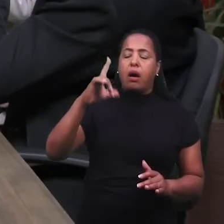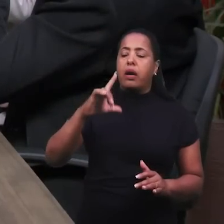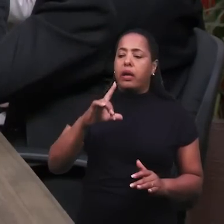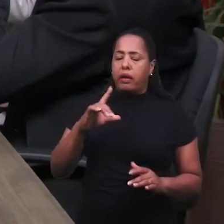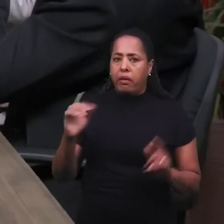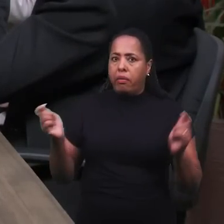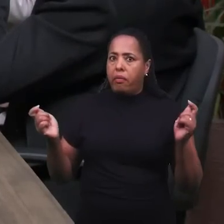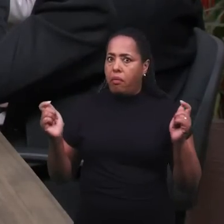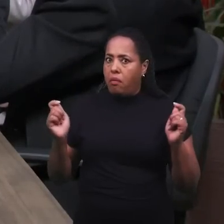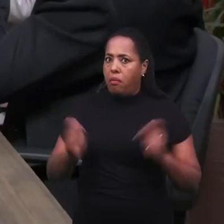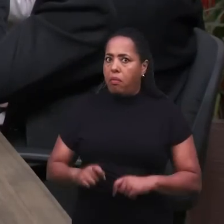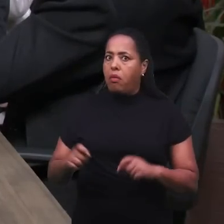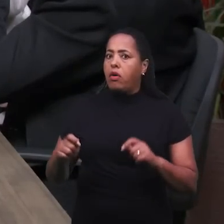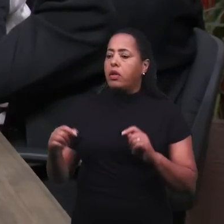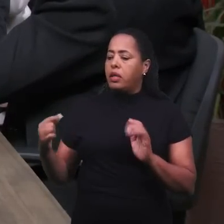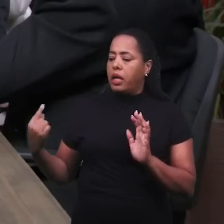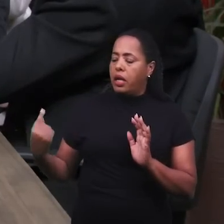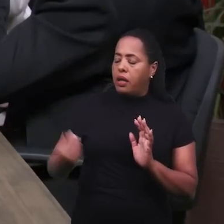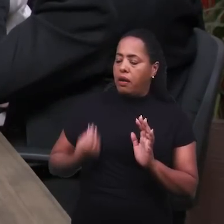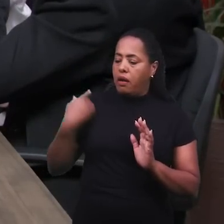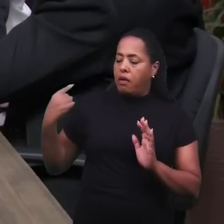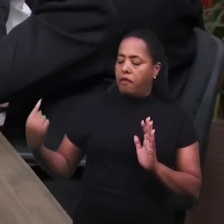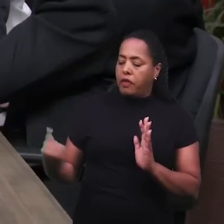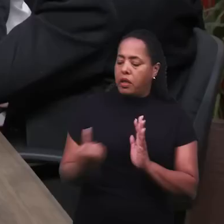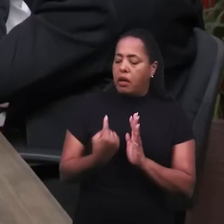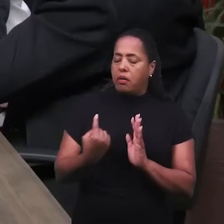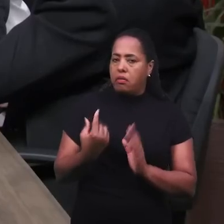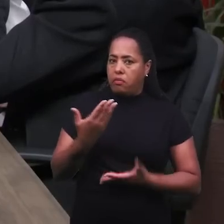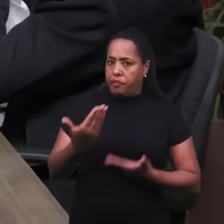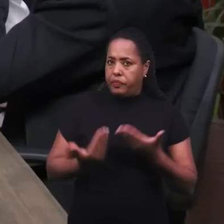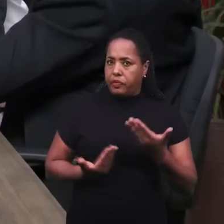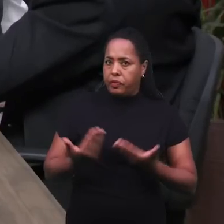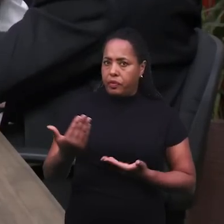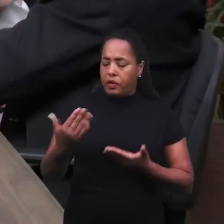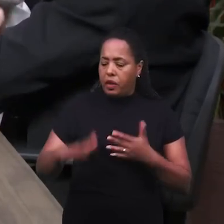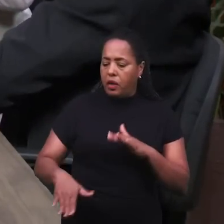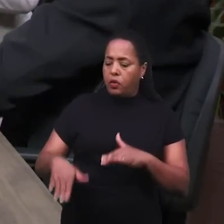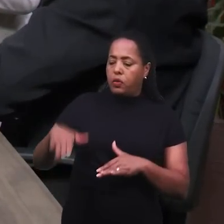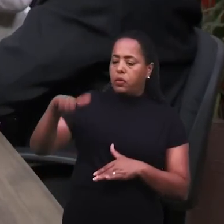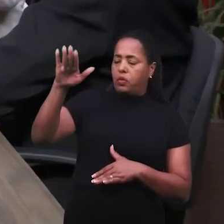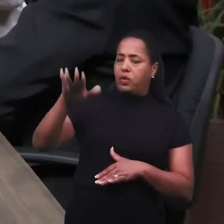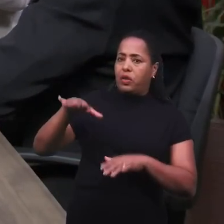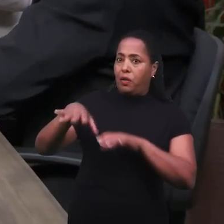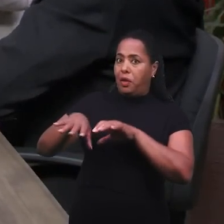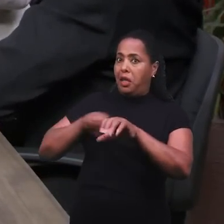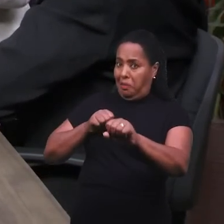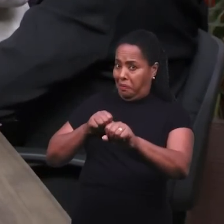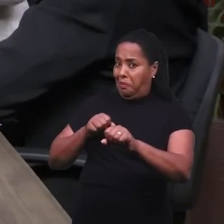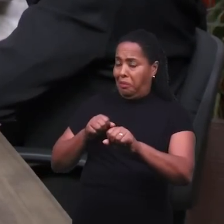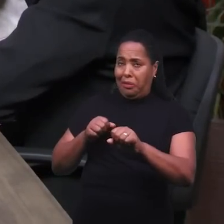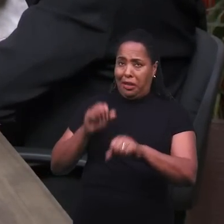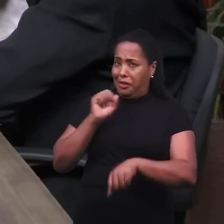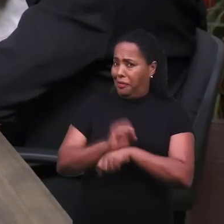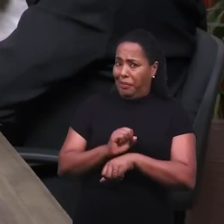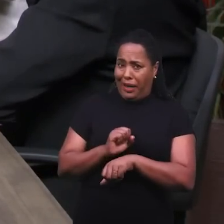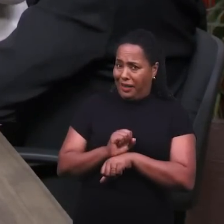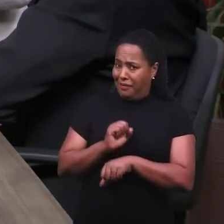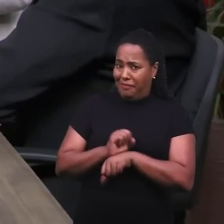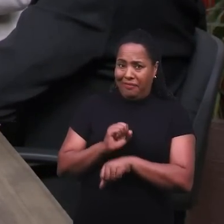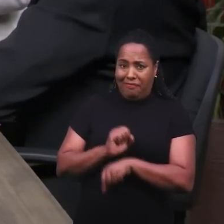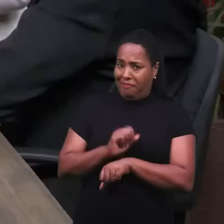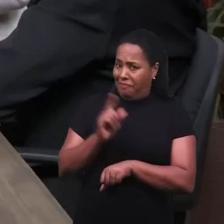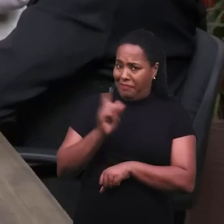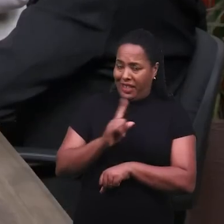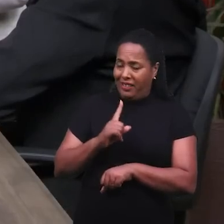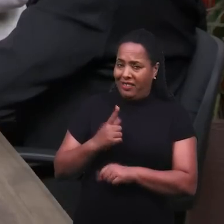nessa condição como servo, de poder ele, uma vez crescido, uma vez a sua formação, porque a gente não para de estudar nunca, né? A sua